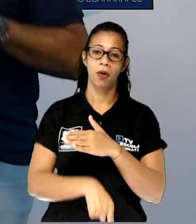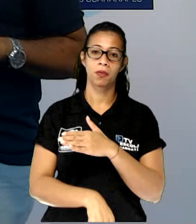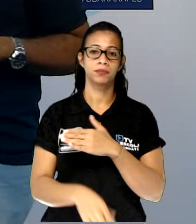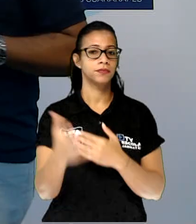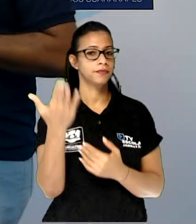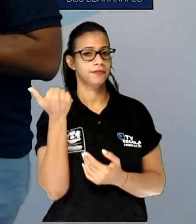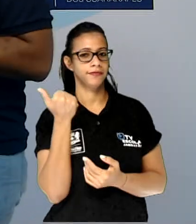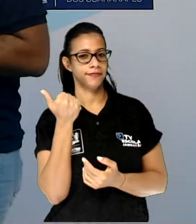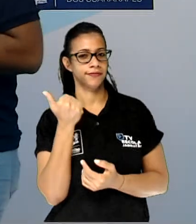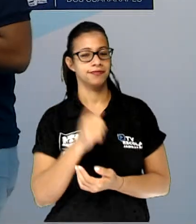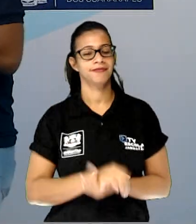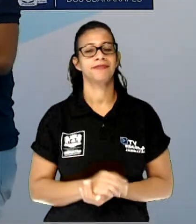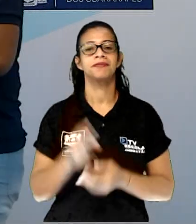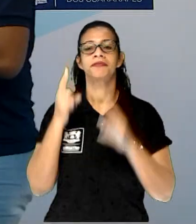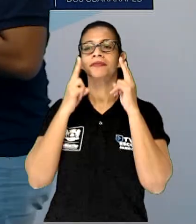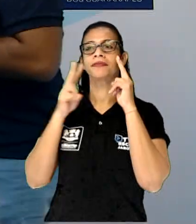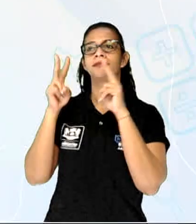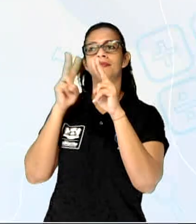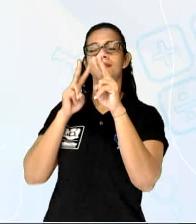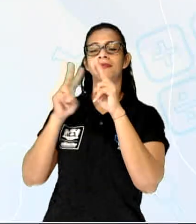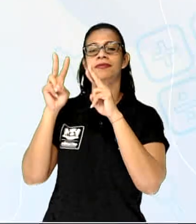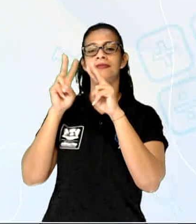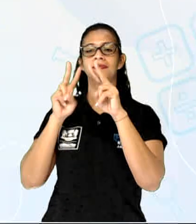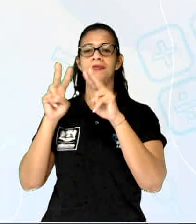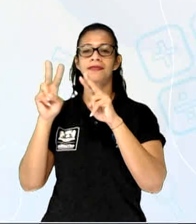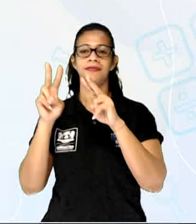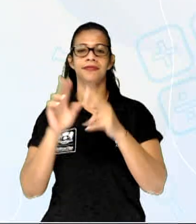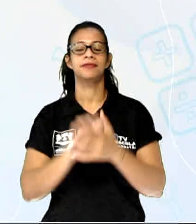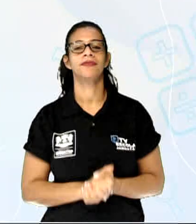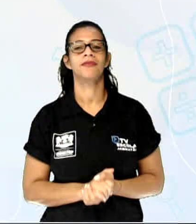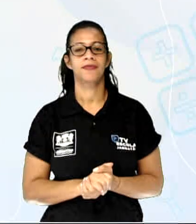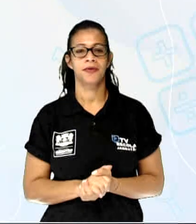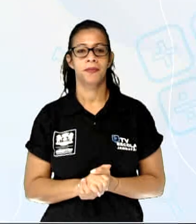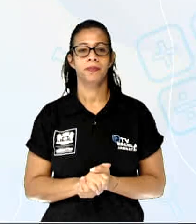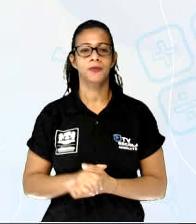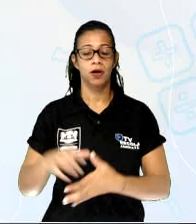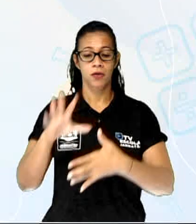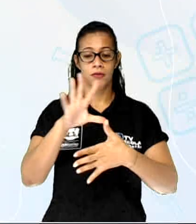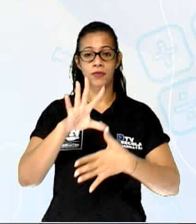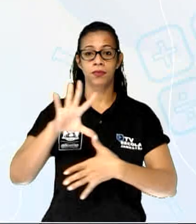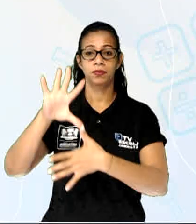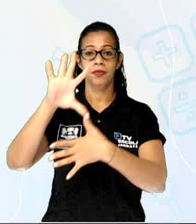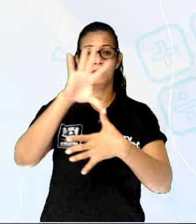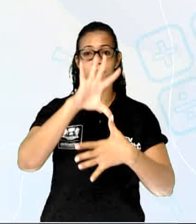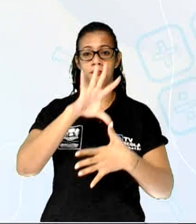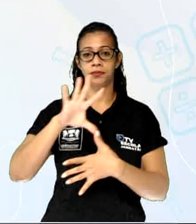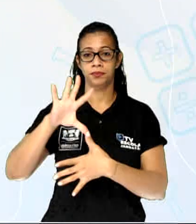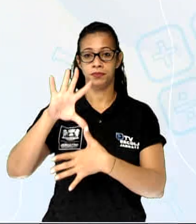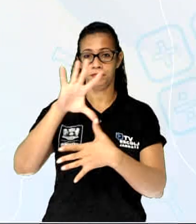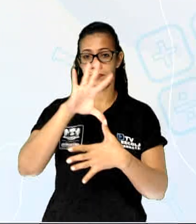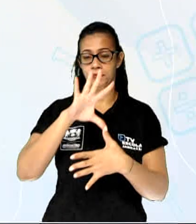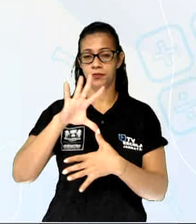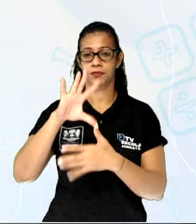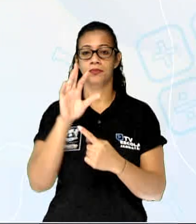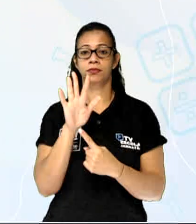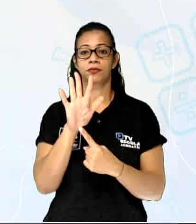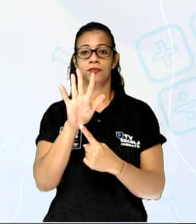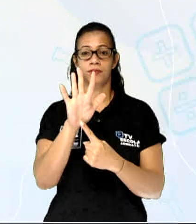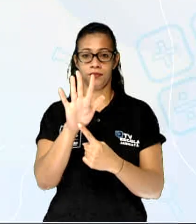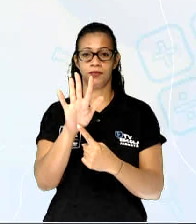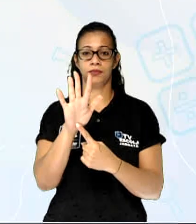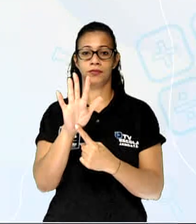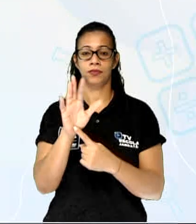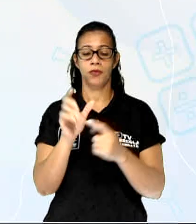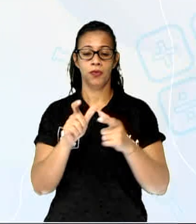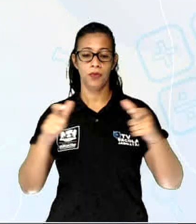comigo, aí na tela, que você vai ver que os mapas representam espaços geográficos de grandes dimensões